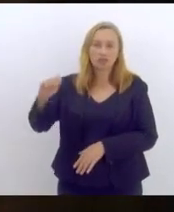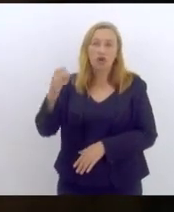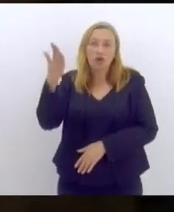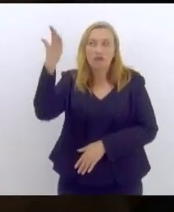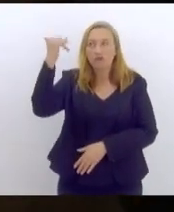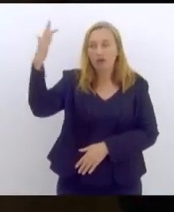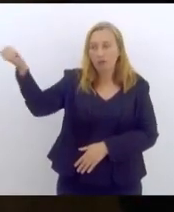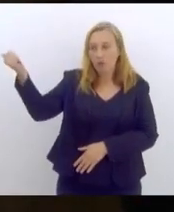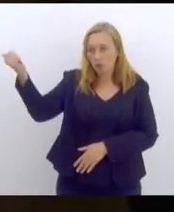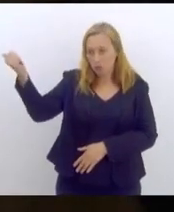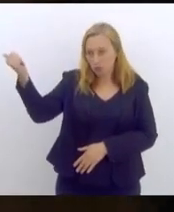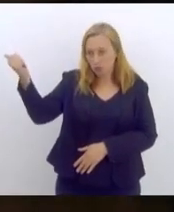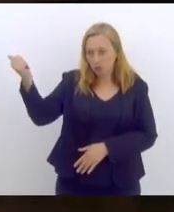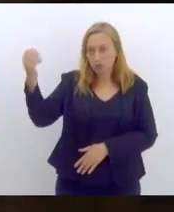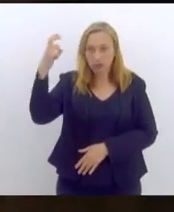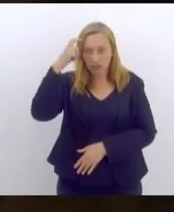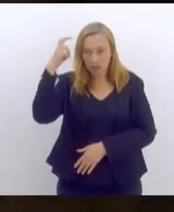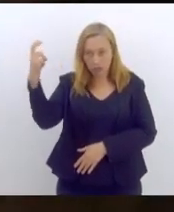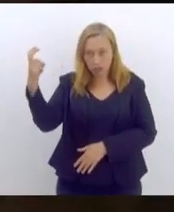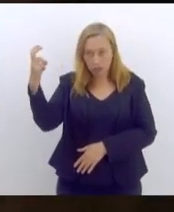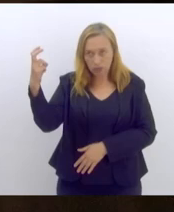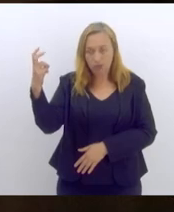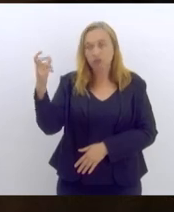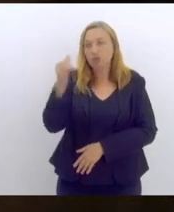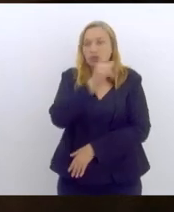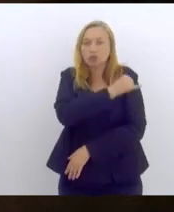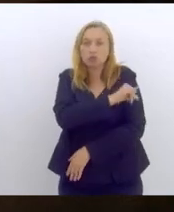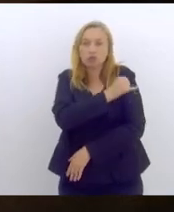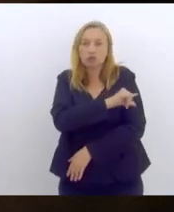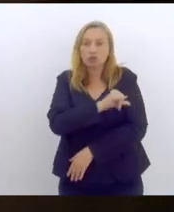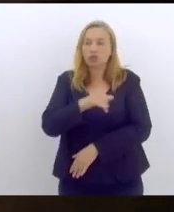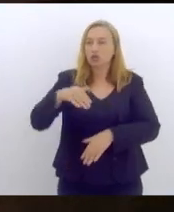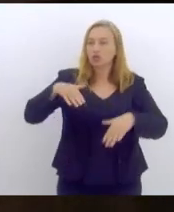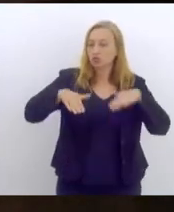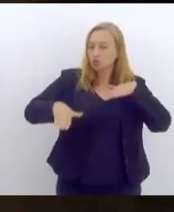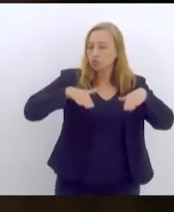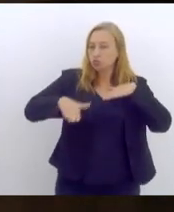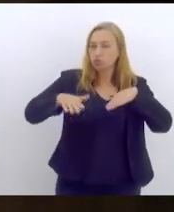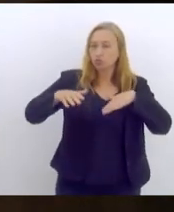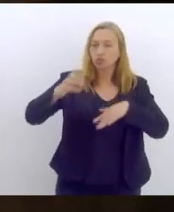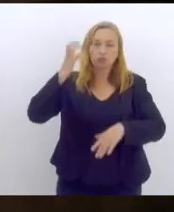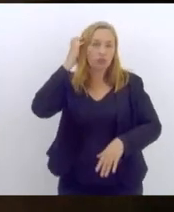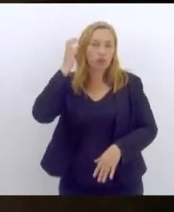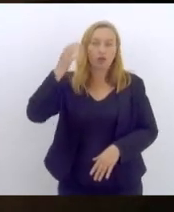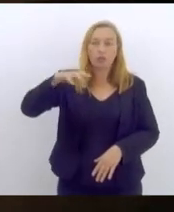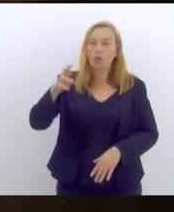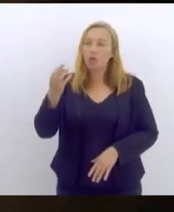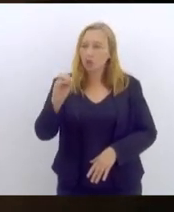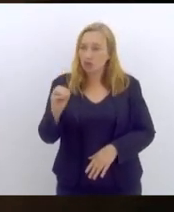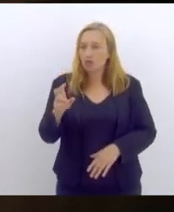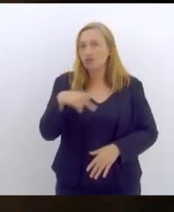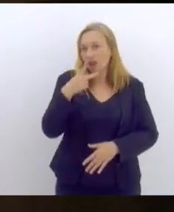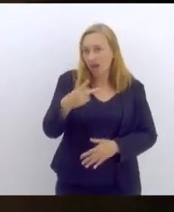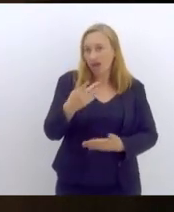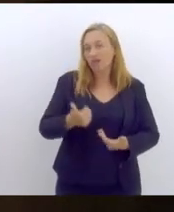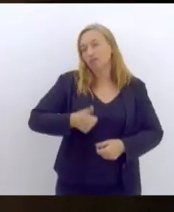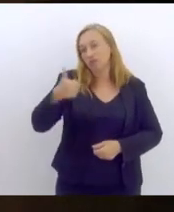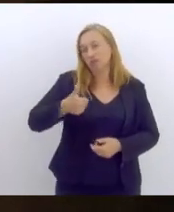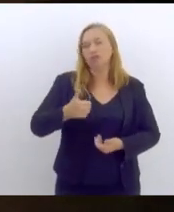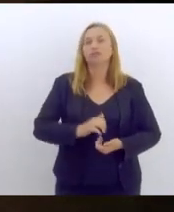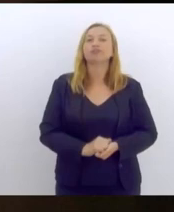famoso, célebre ícone da cultura do Rio de Janeiro, DJ Malboro. Então, dizer que, em primeiro